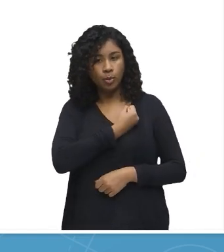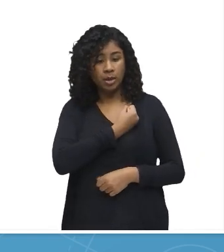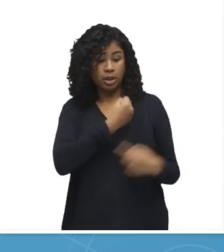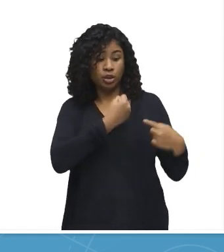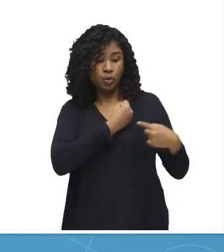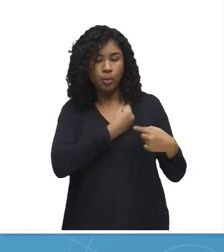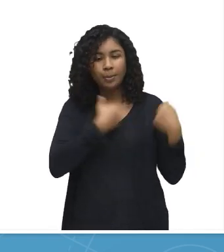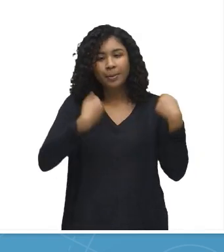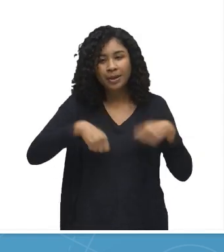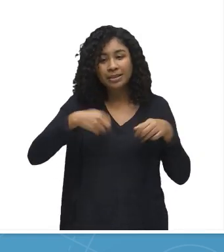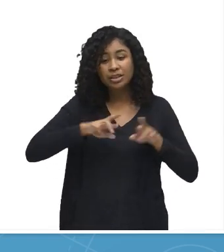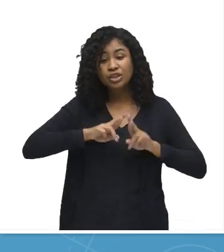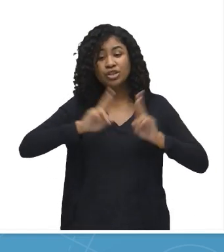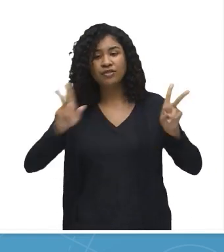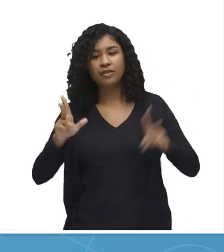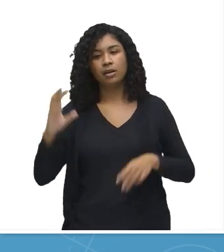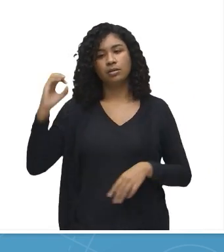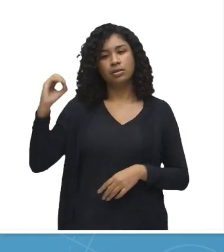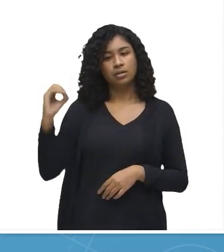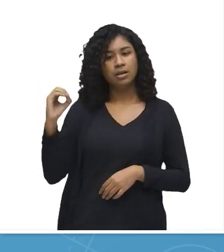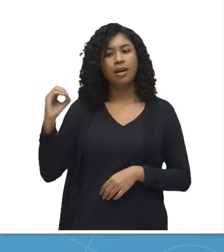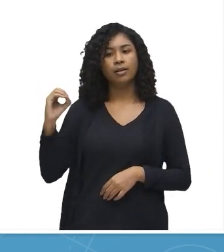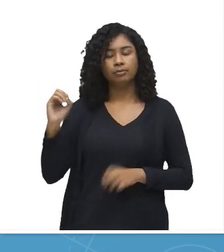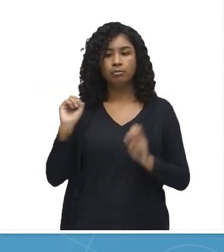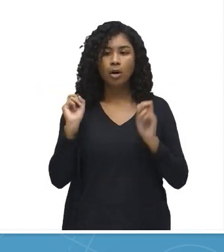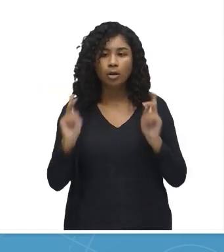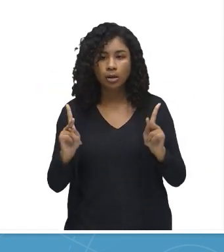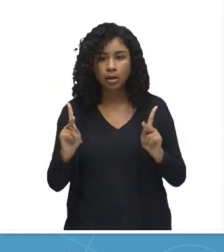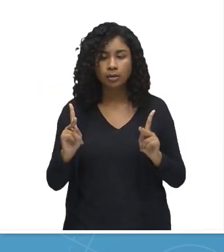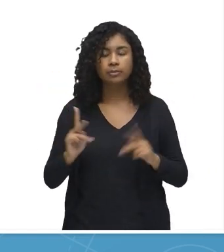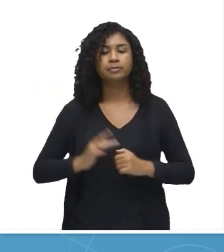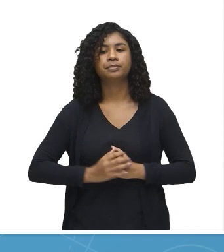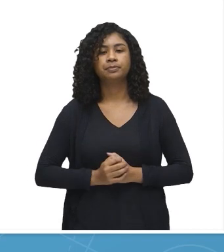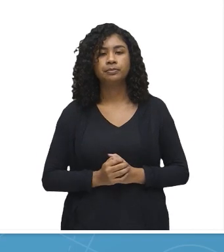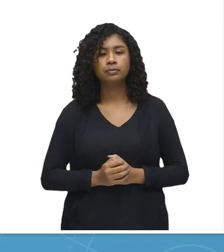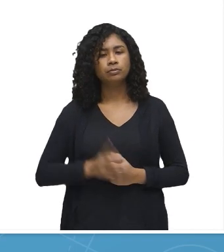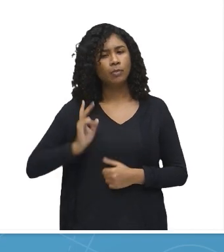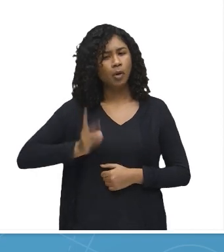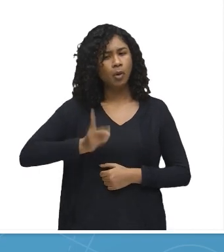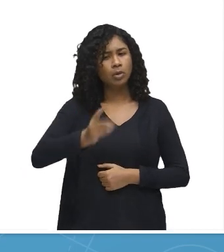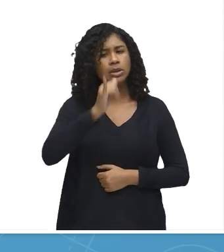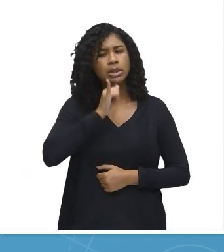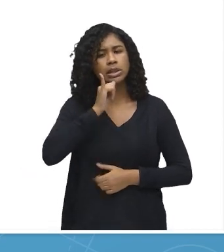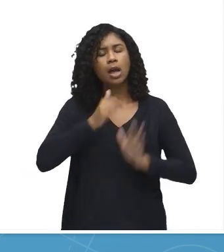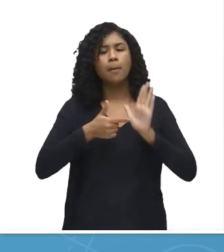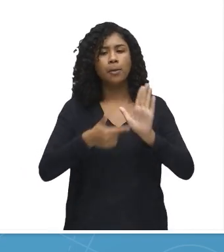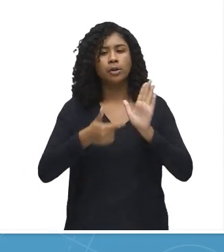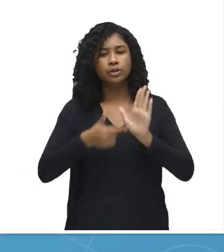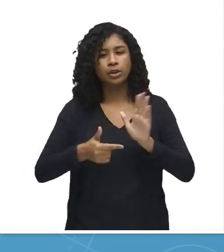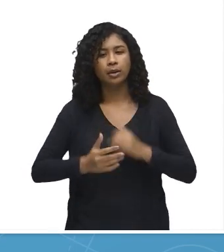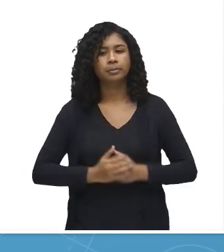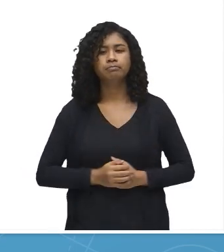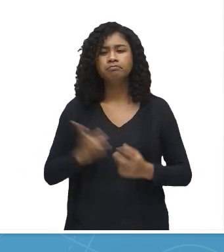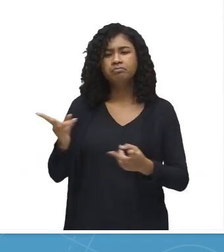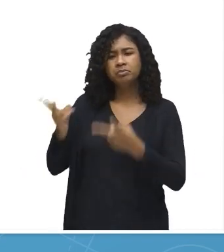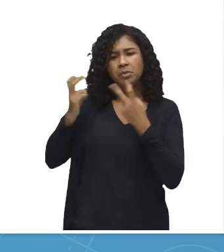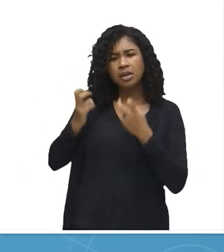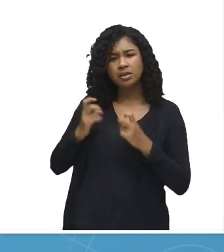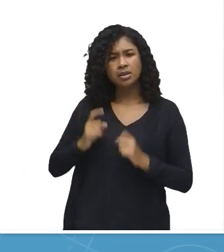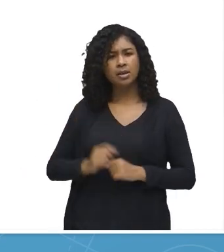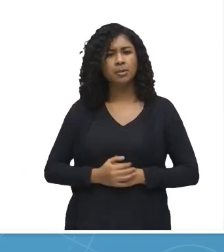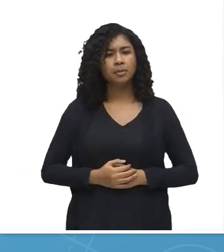diferente de zero, nós não temos uma equação do segundo grau. Tudo bem? Vamos seguindo então com mais alguns exemplos. Vejam que para eu